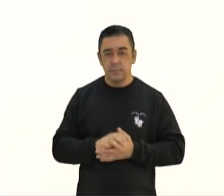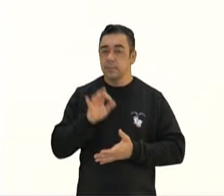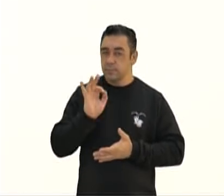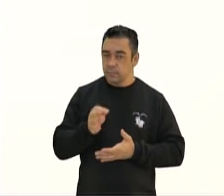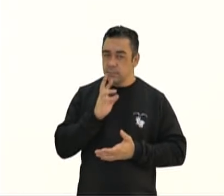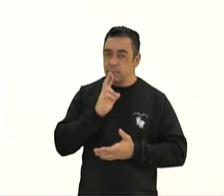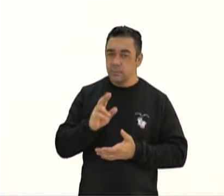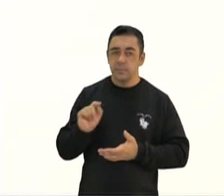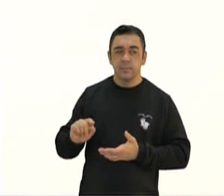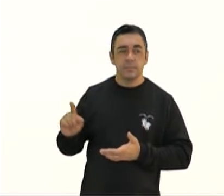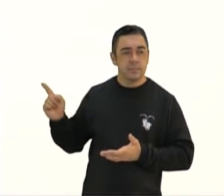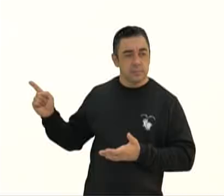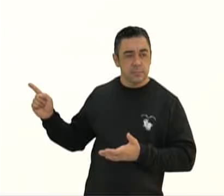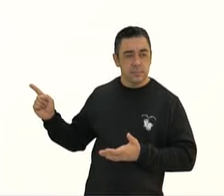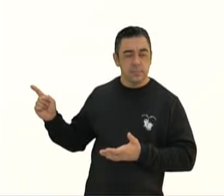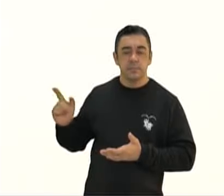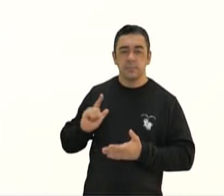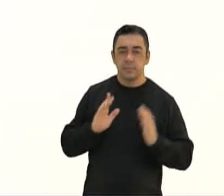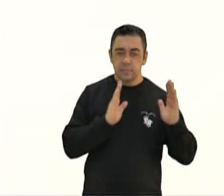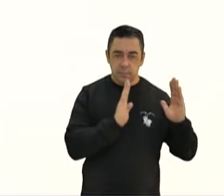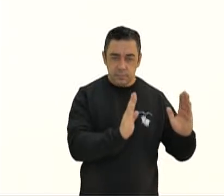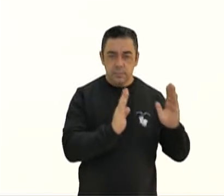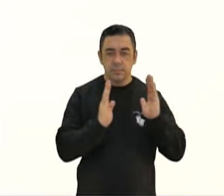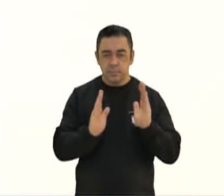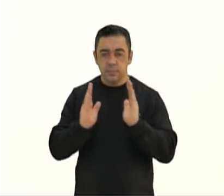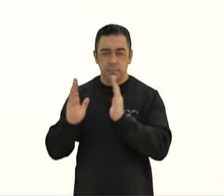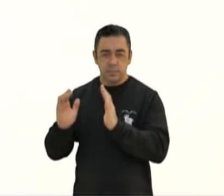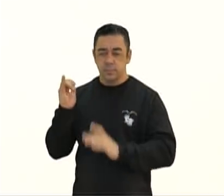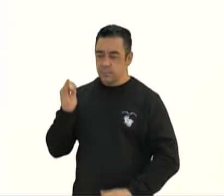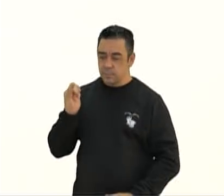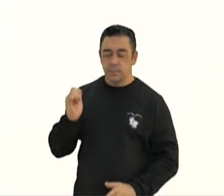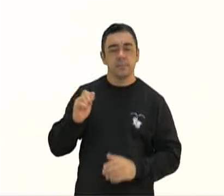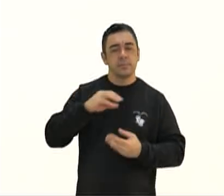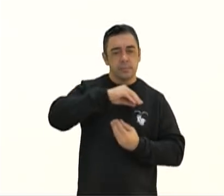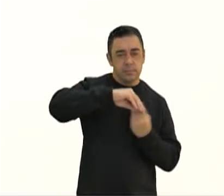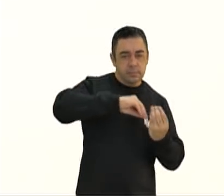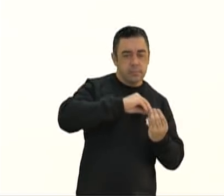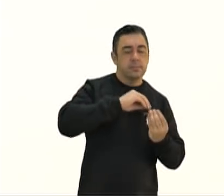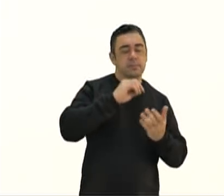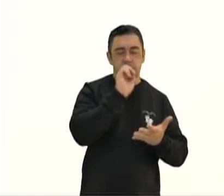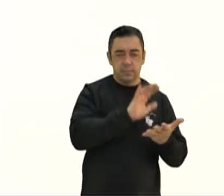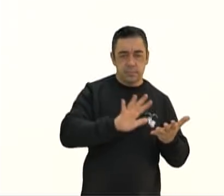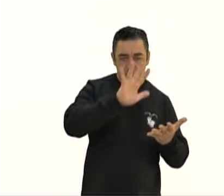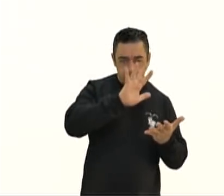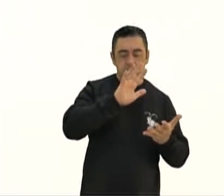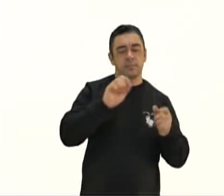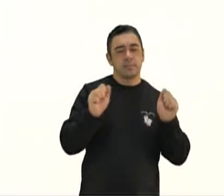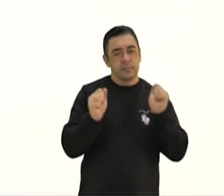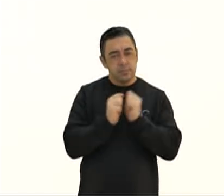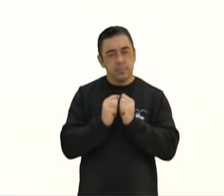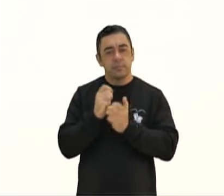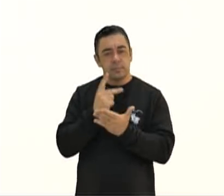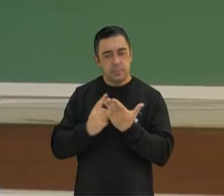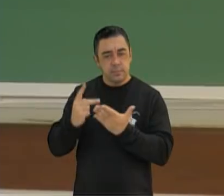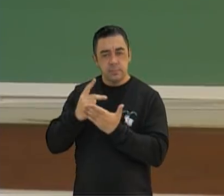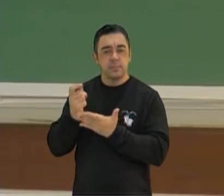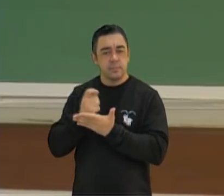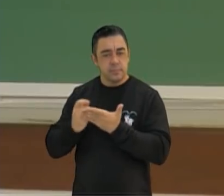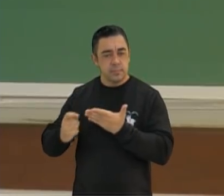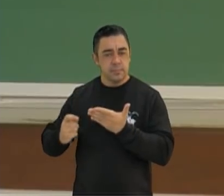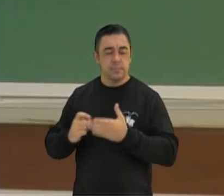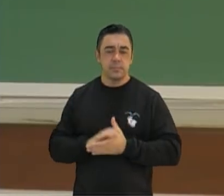Acertou quem respondeu a sequência narrativa e a mistura entre escrita e imagem. Letra B.